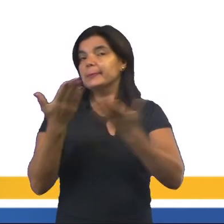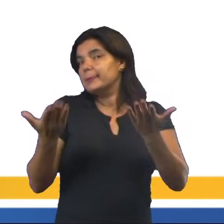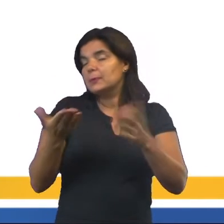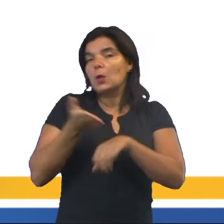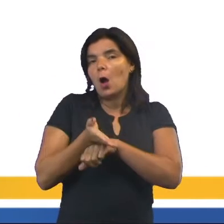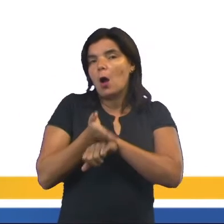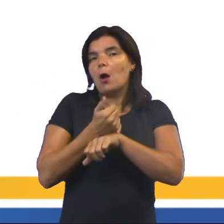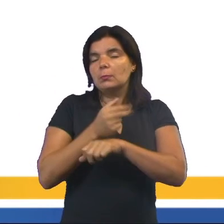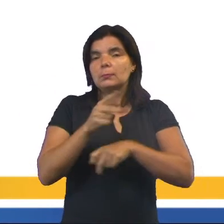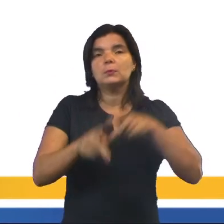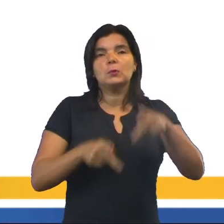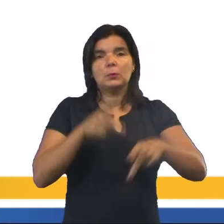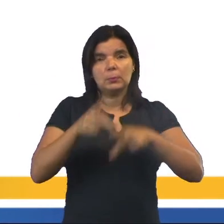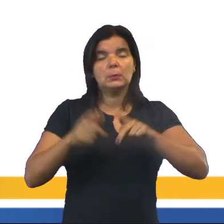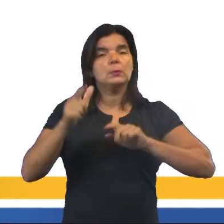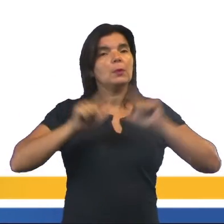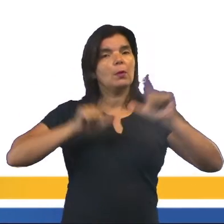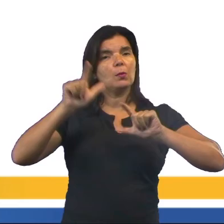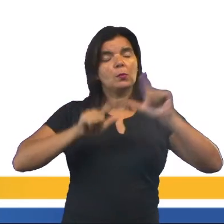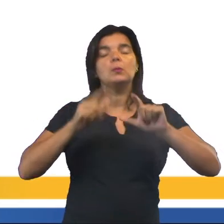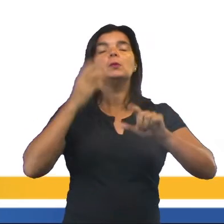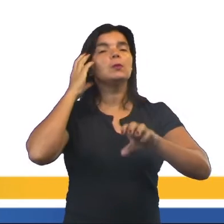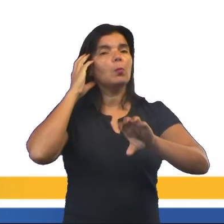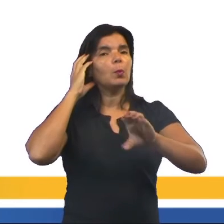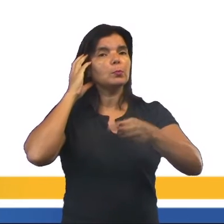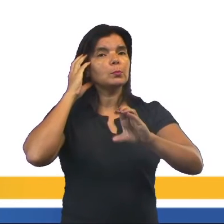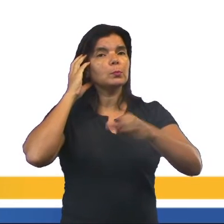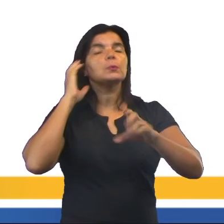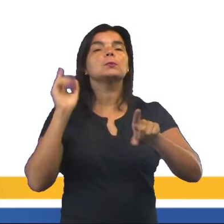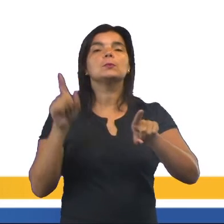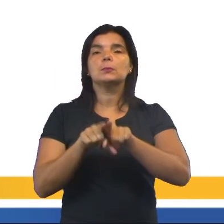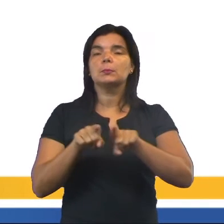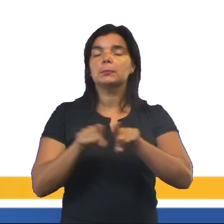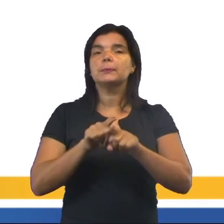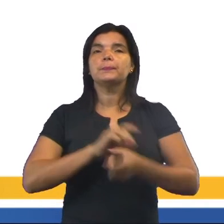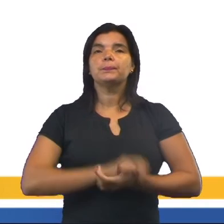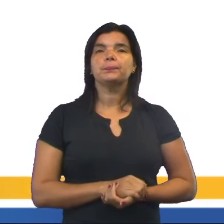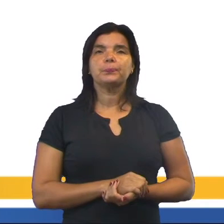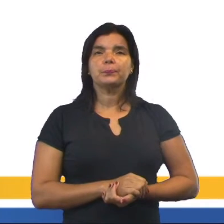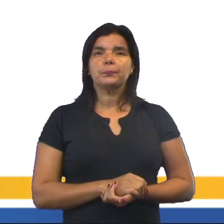Isso antes da popularização da TV, do rádio, né? O Twitter nem existia nessa época.